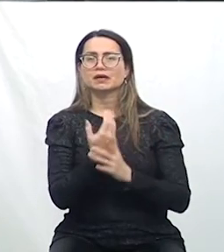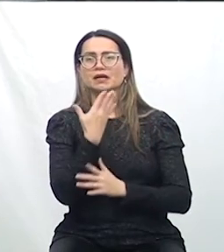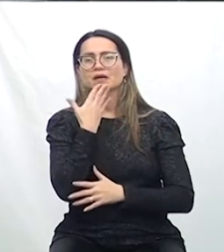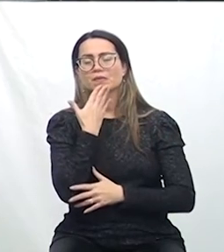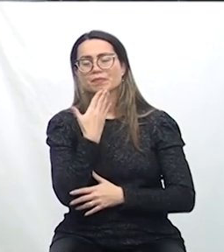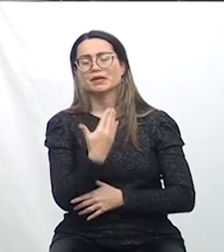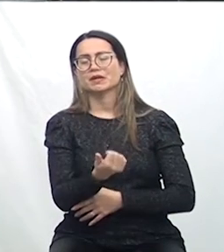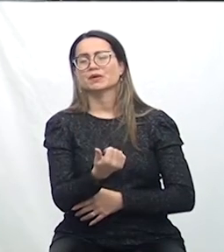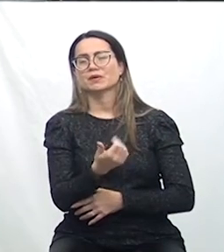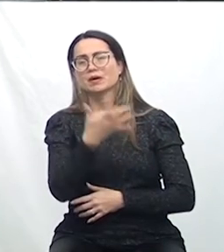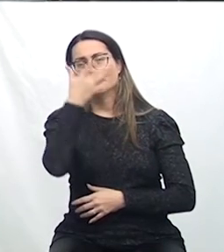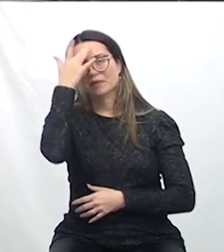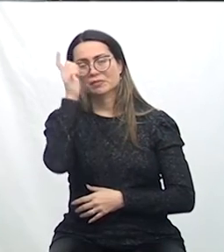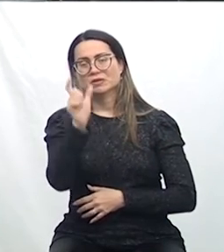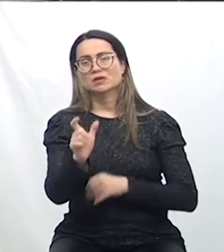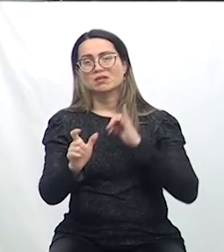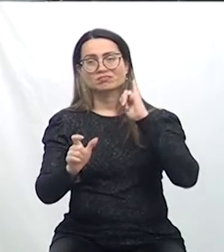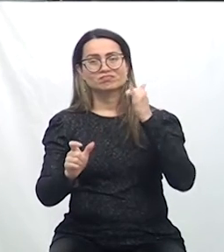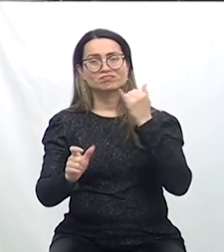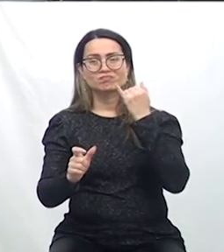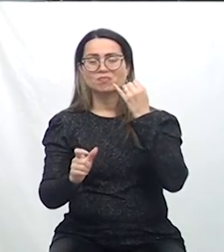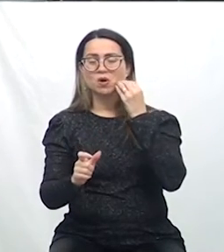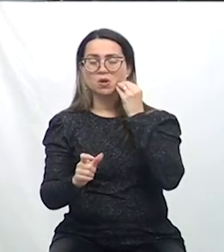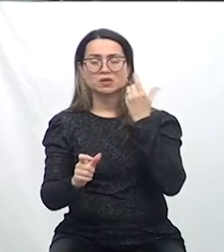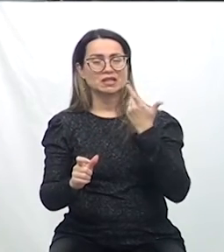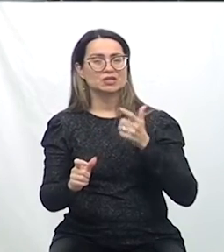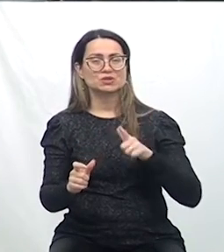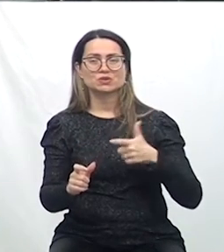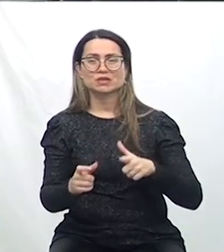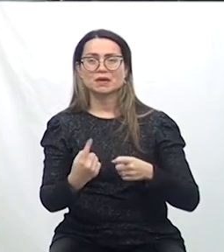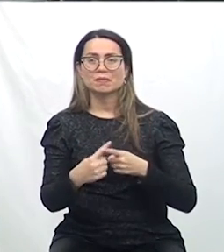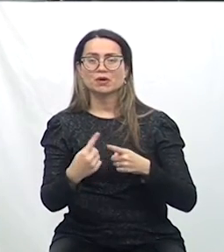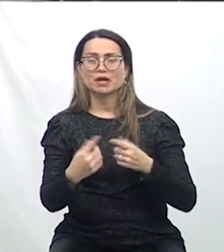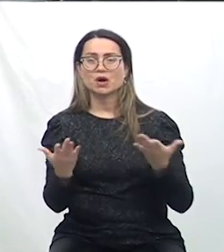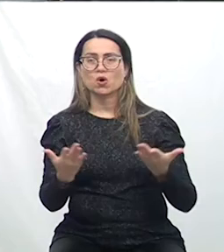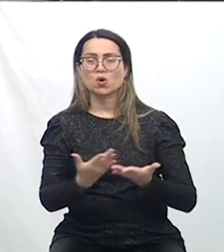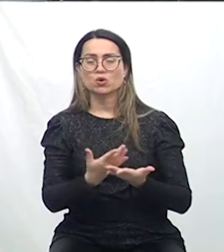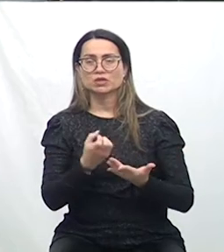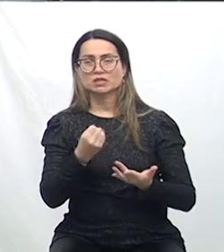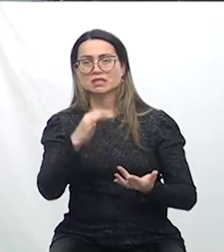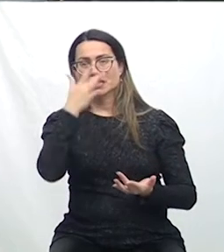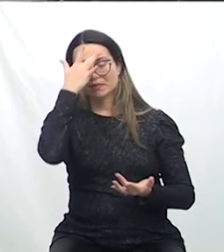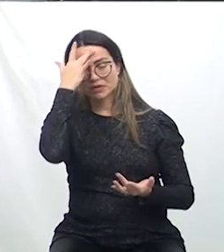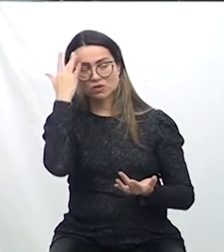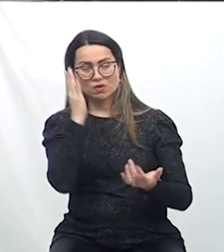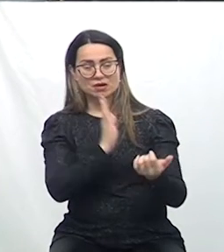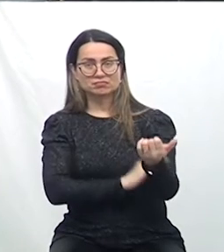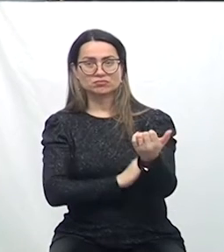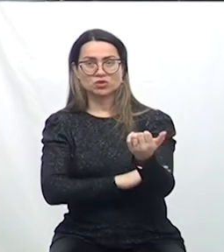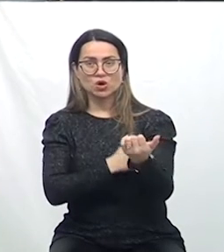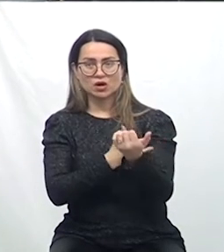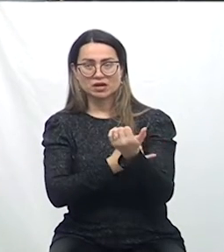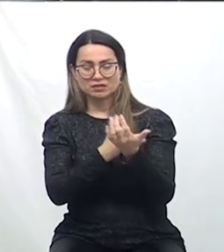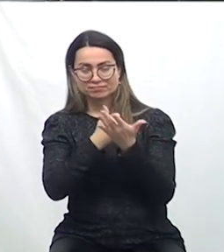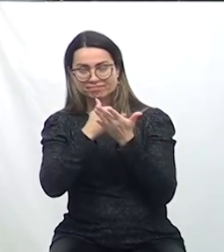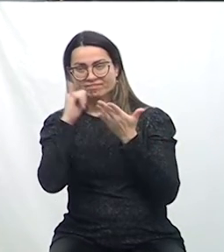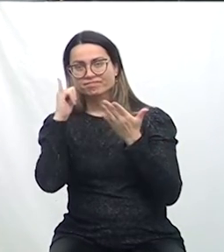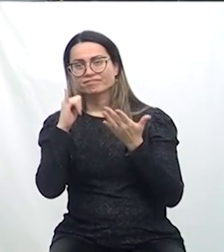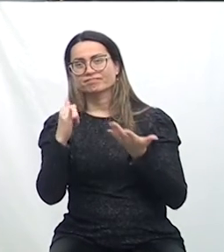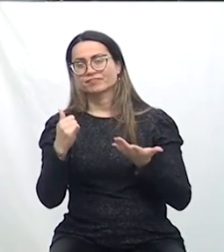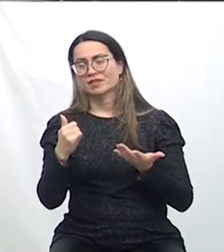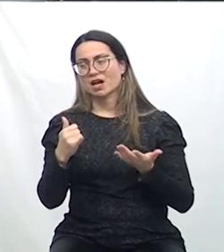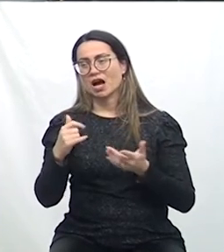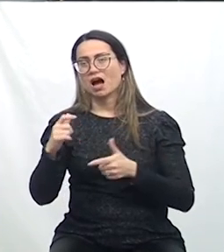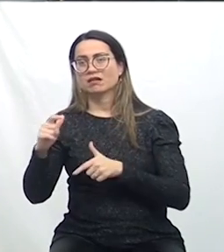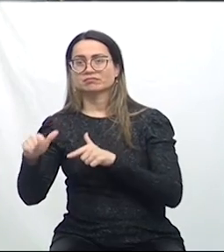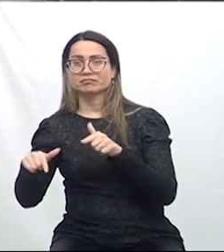aqueles que menos têm oportunidade, porque hoje, se a pessoa é consumidor de droga, também não tem oportunidade do emprego. Porque nenhum empresário vai dar um